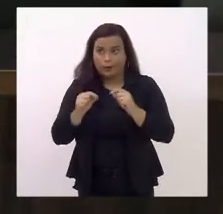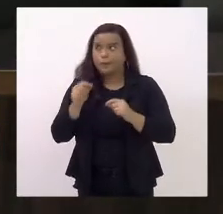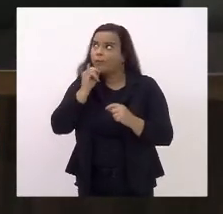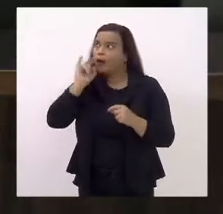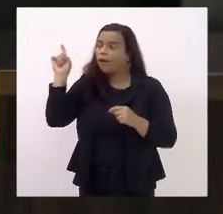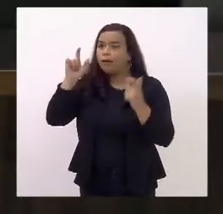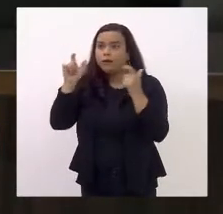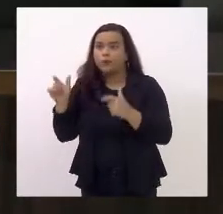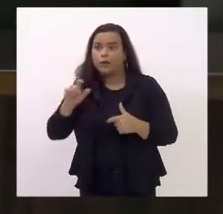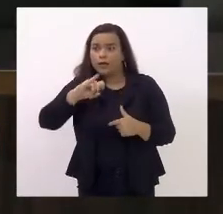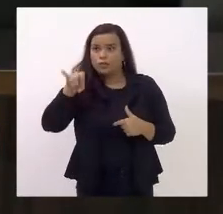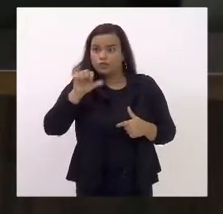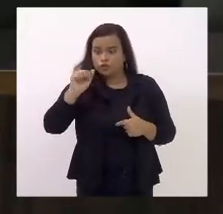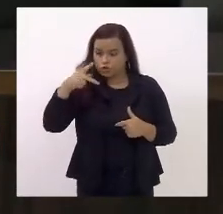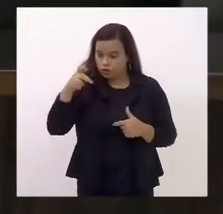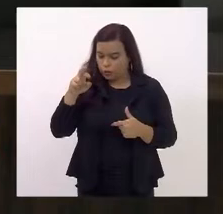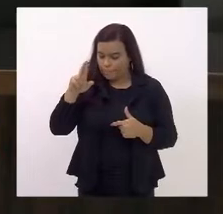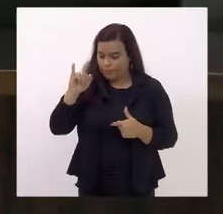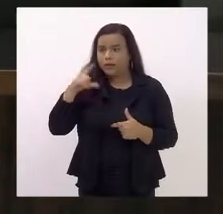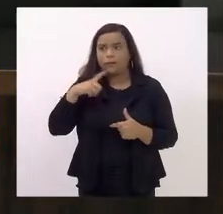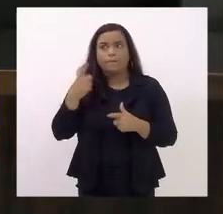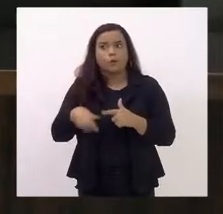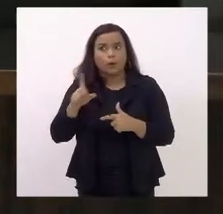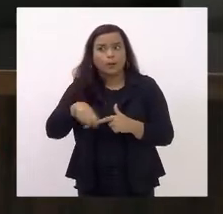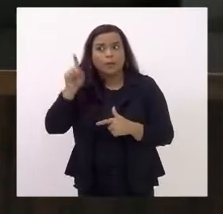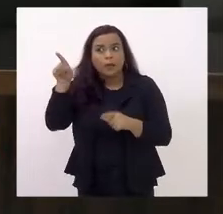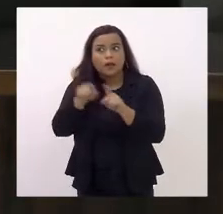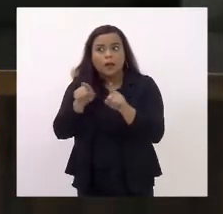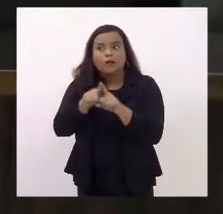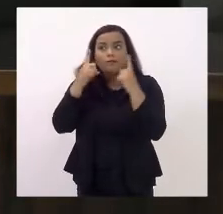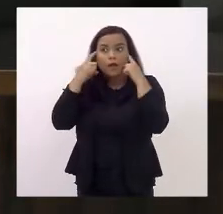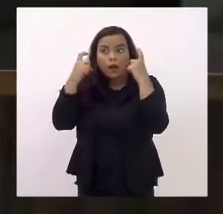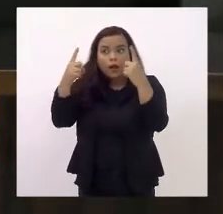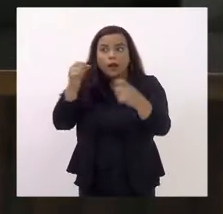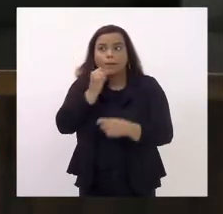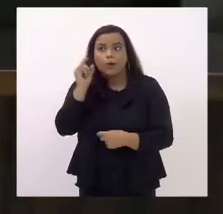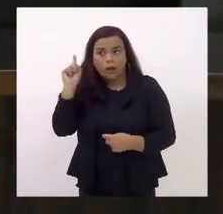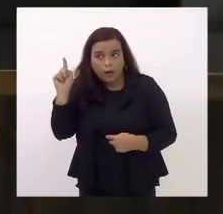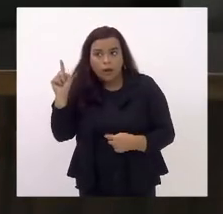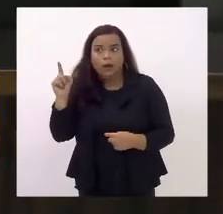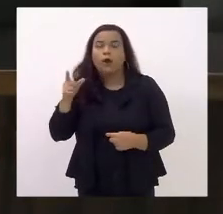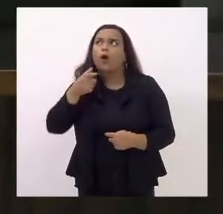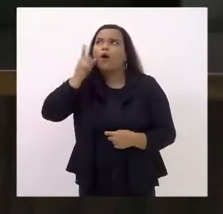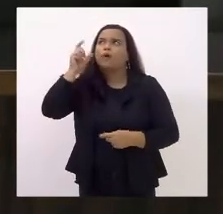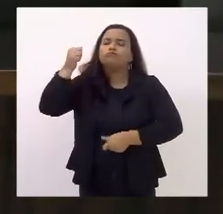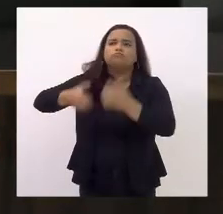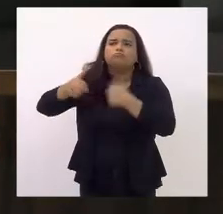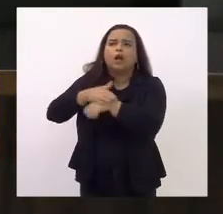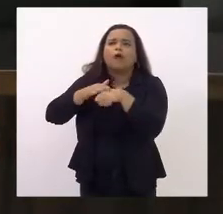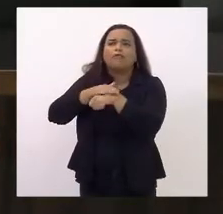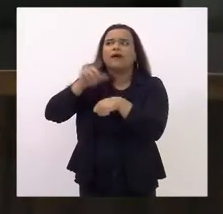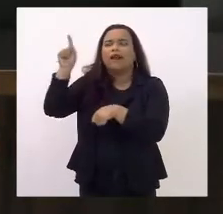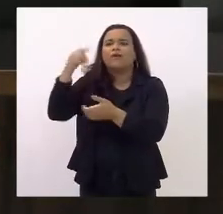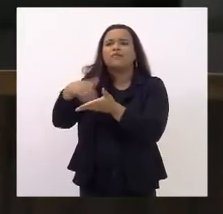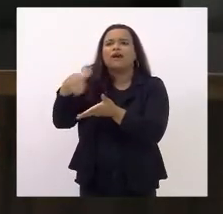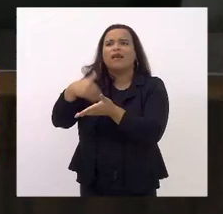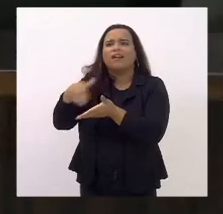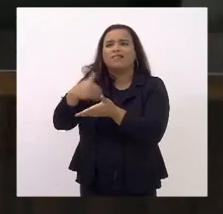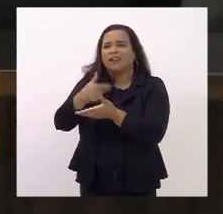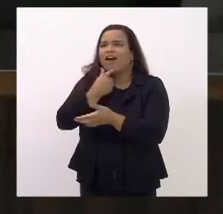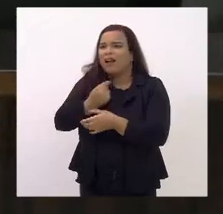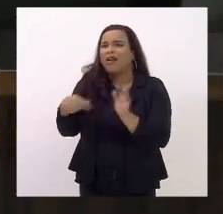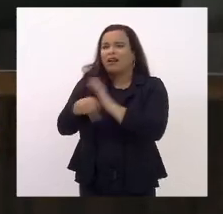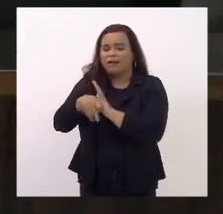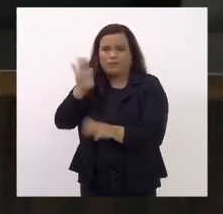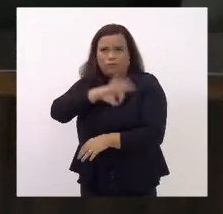Japeri. Lá tem um problema, inclusive, de violência. Ontem eu falei com o secretário da Polícia Militar. E aí tem outras